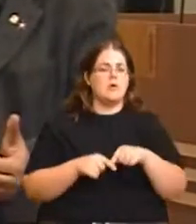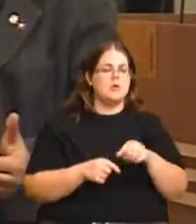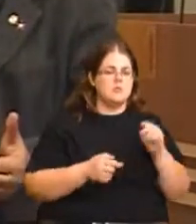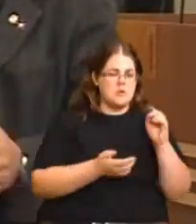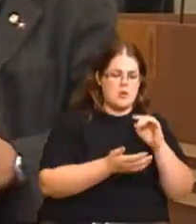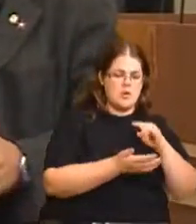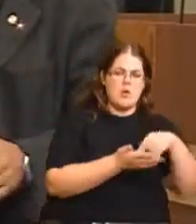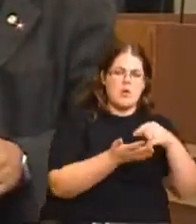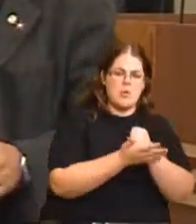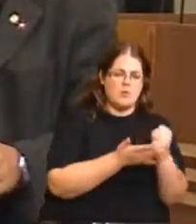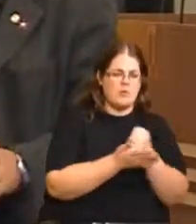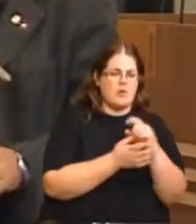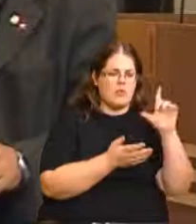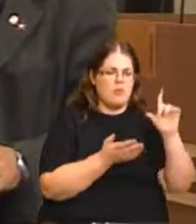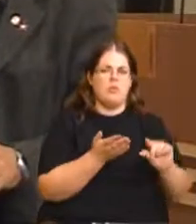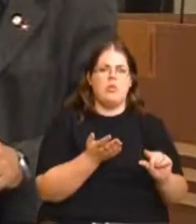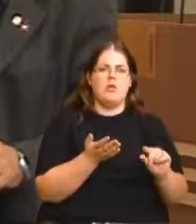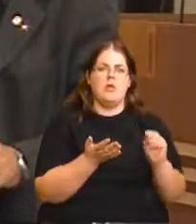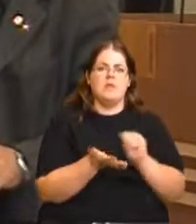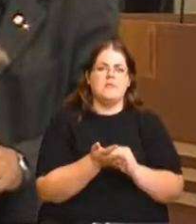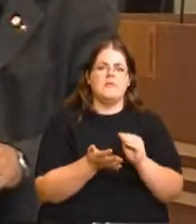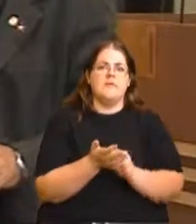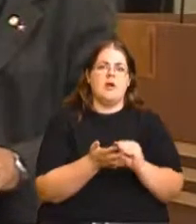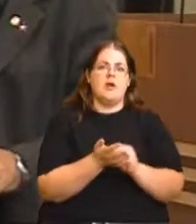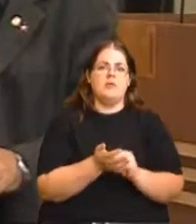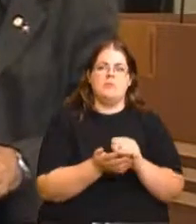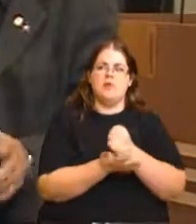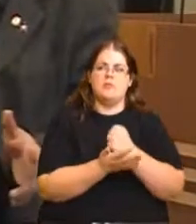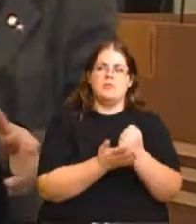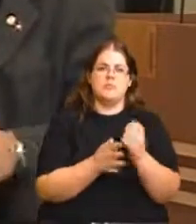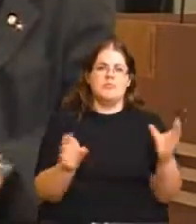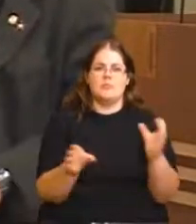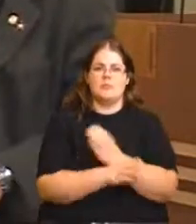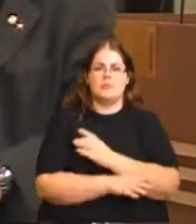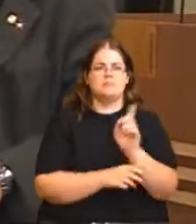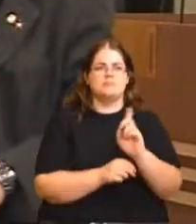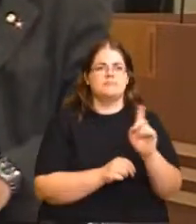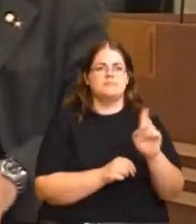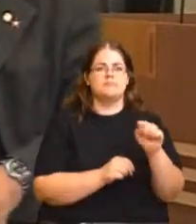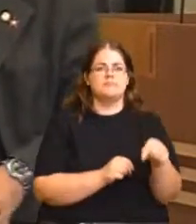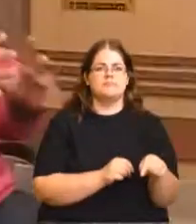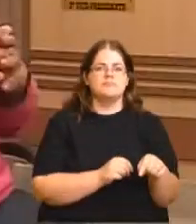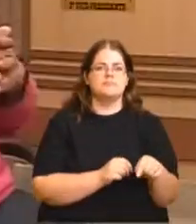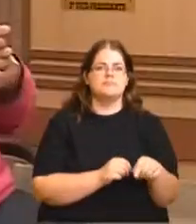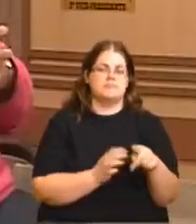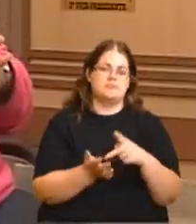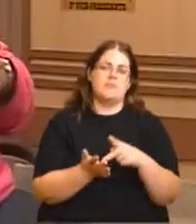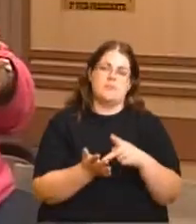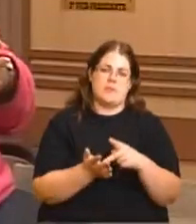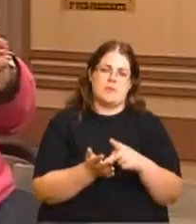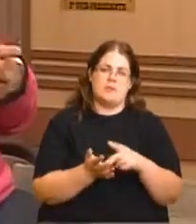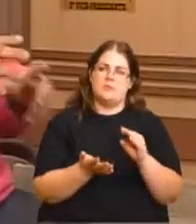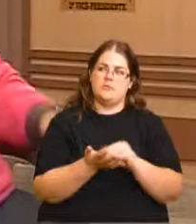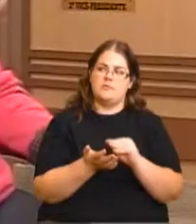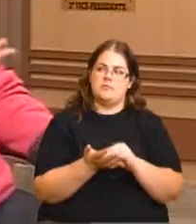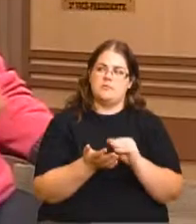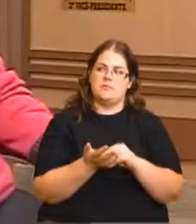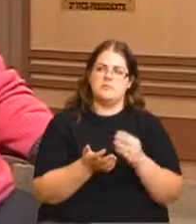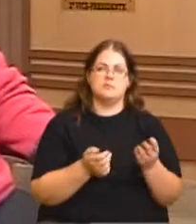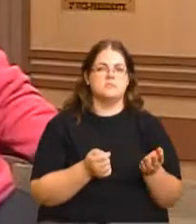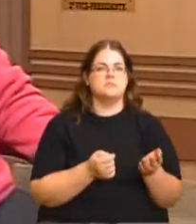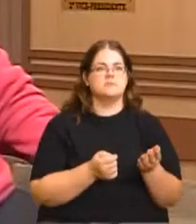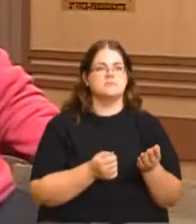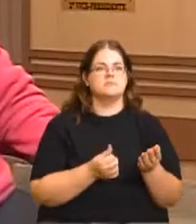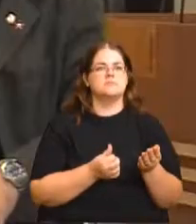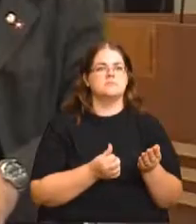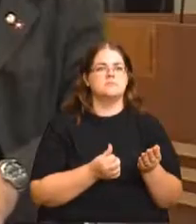contrataram 150, vamos levar 5 meses de um ponto a fazer toda a volta e chegar de novo. Realmente impossível. É pouco perto da necessidade.